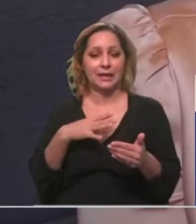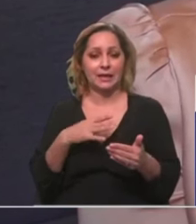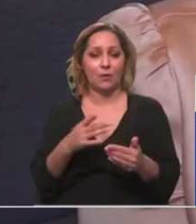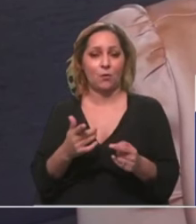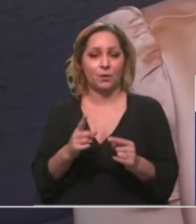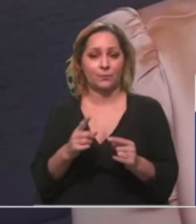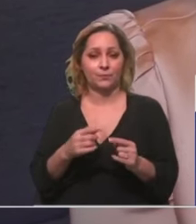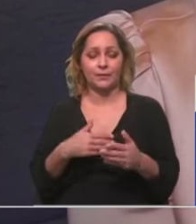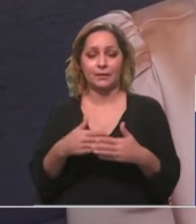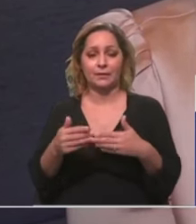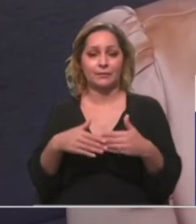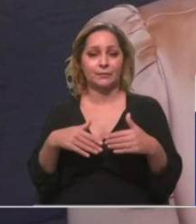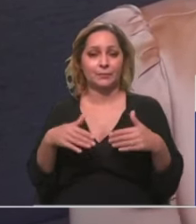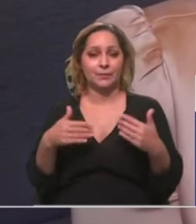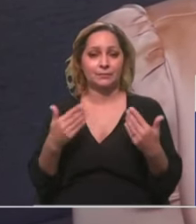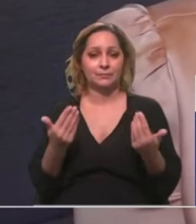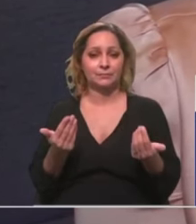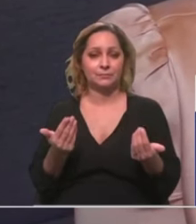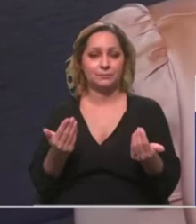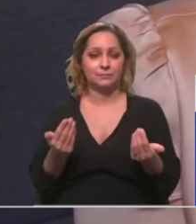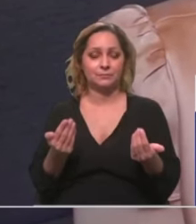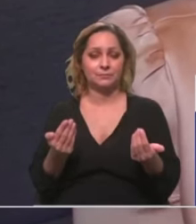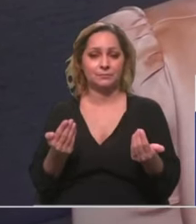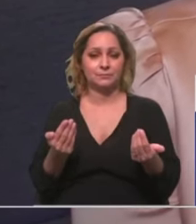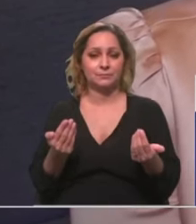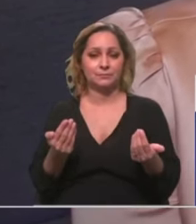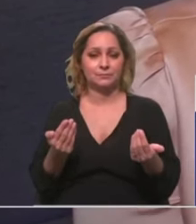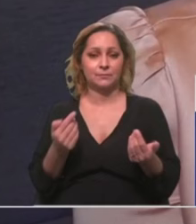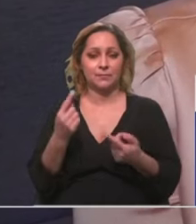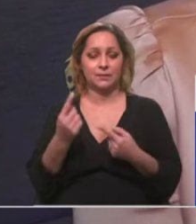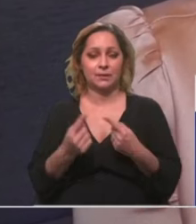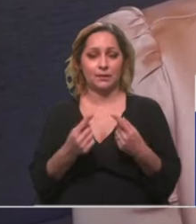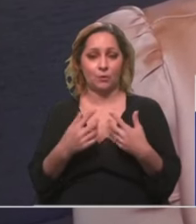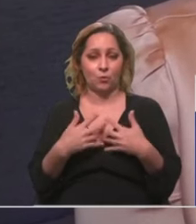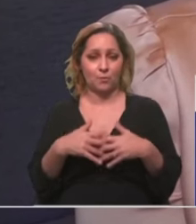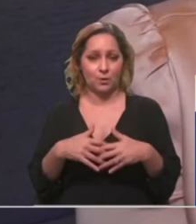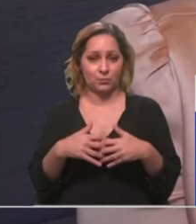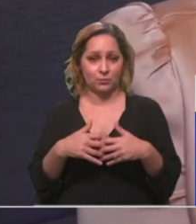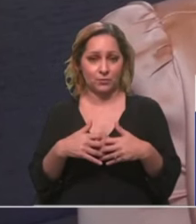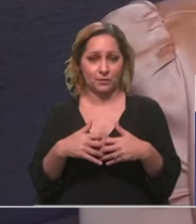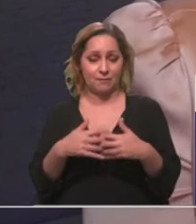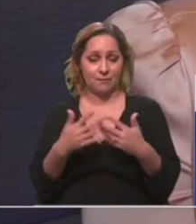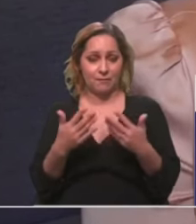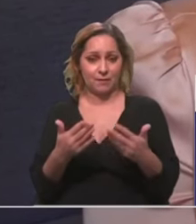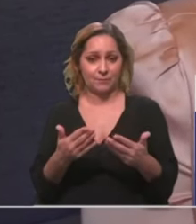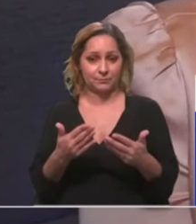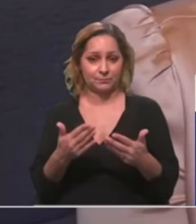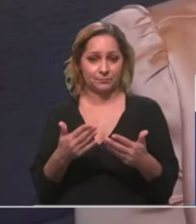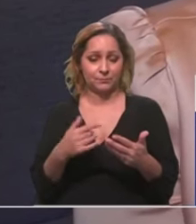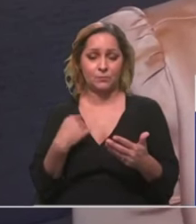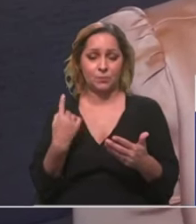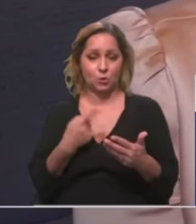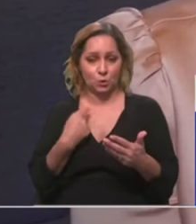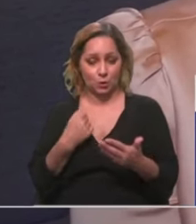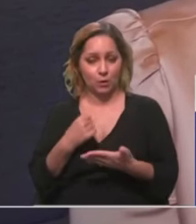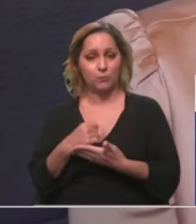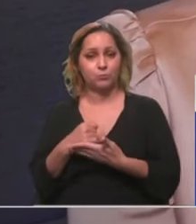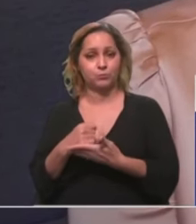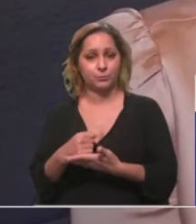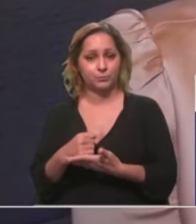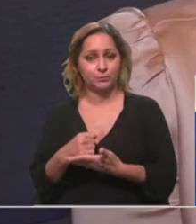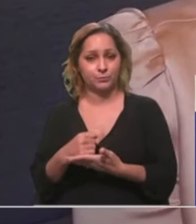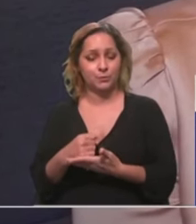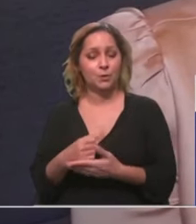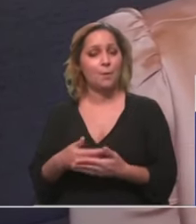criança independentemente de de alguma dúvida que tenhas nós estamos aqui e a criança é